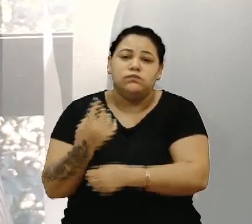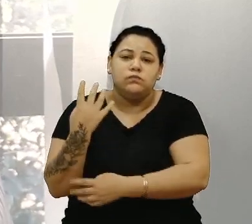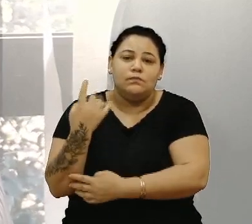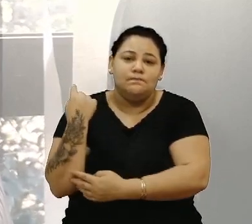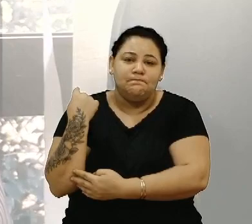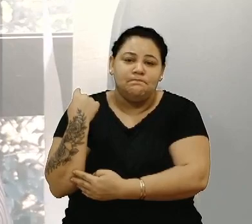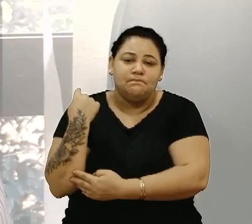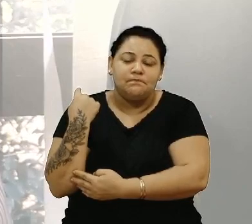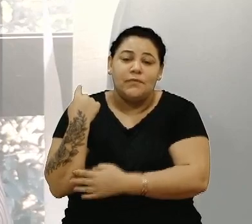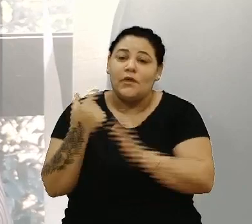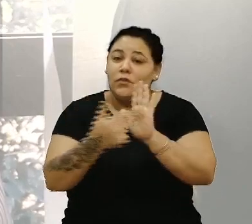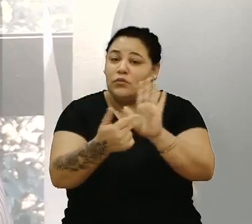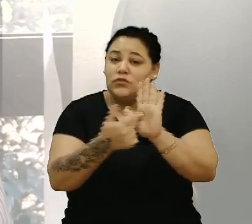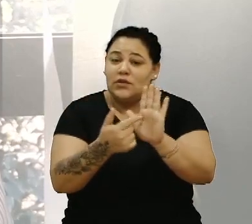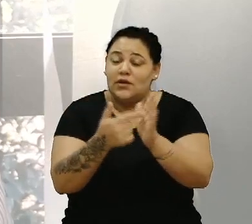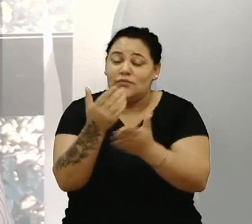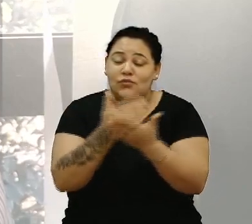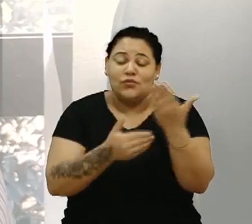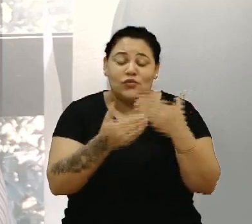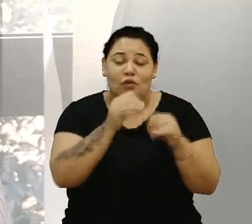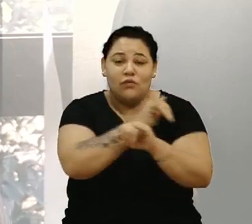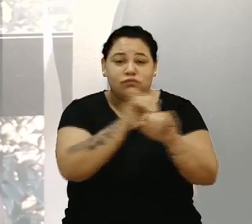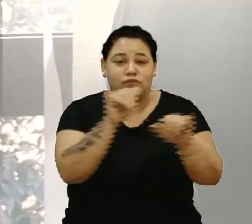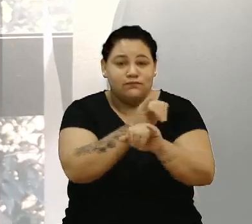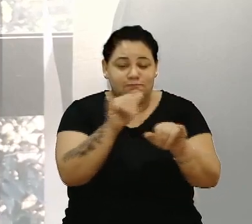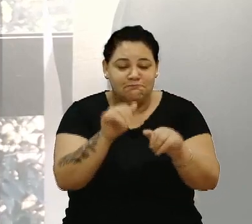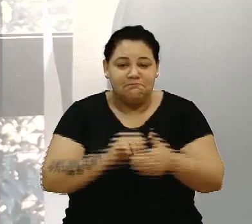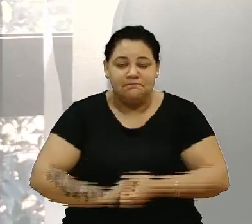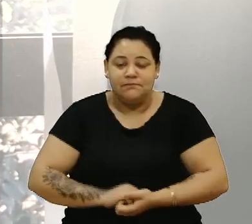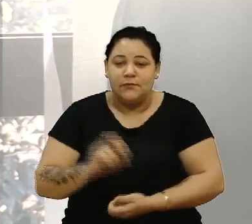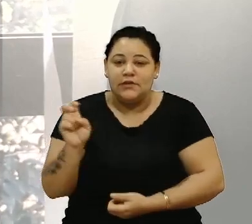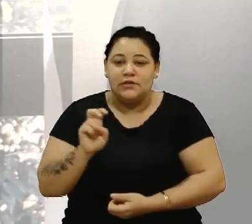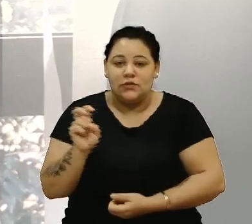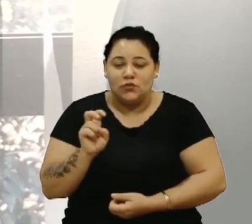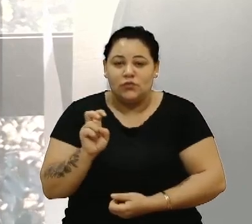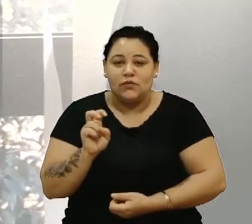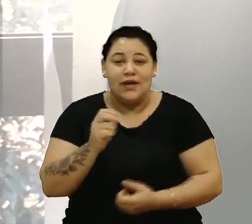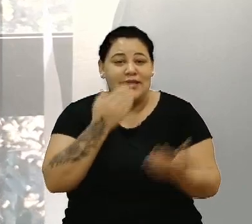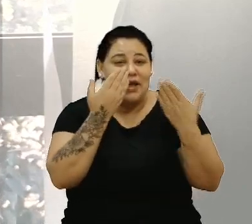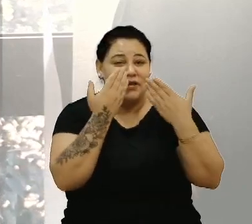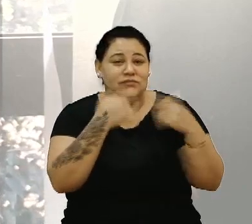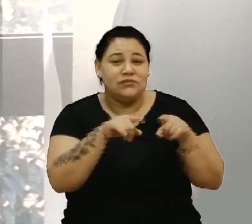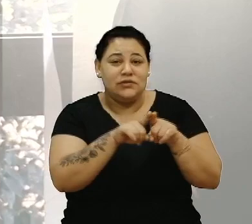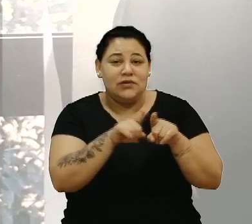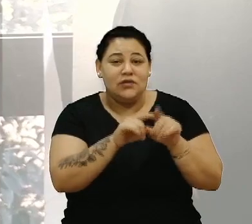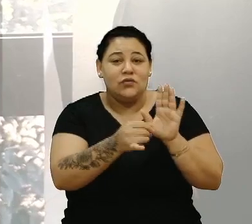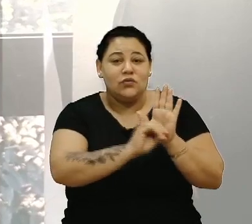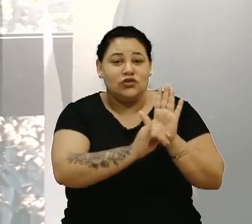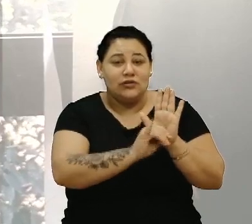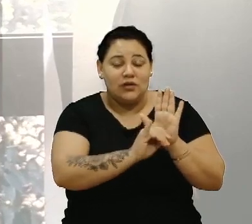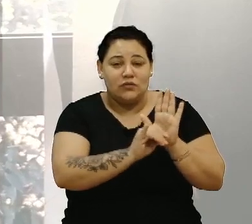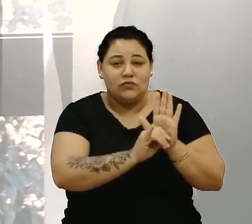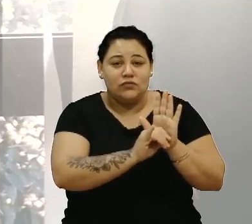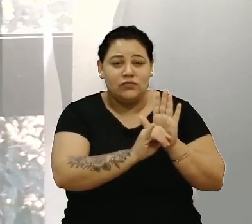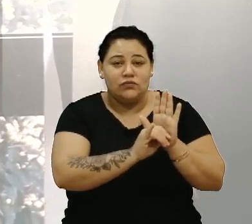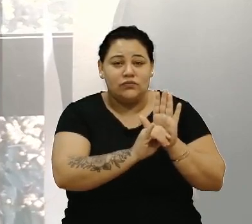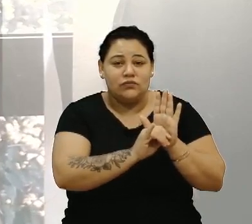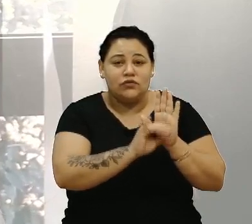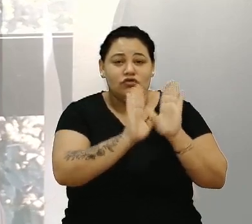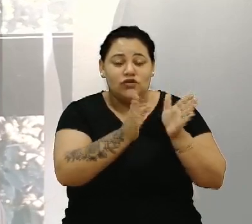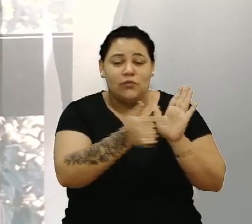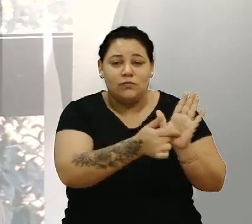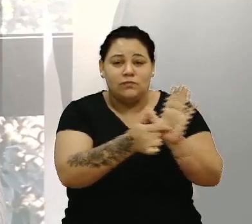aos respectivos anos. 5. Considerando os editais publicados pelo Ministério da